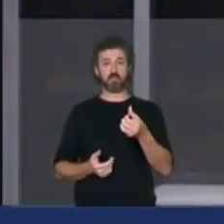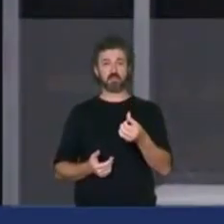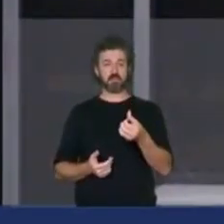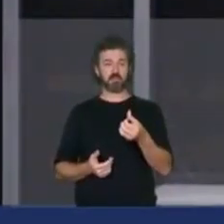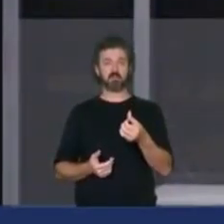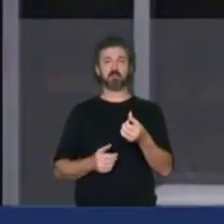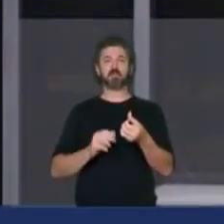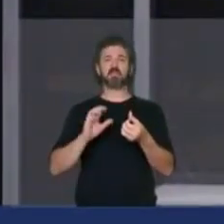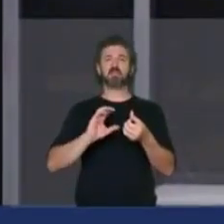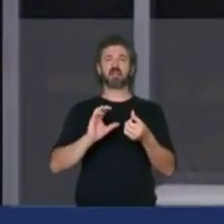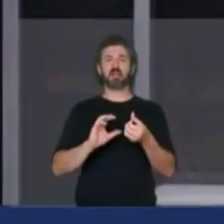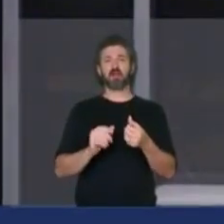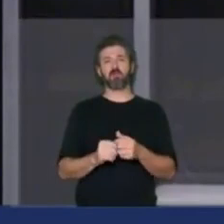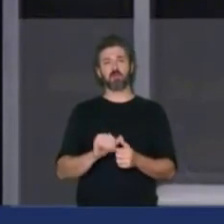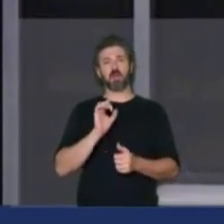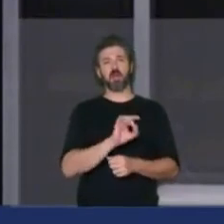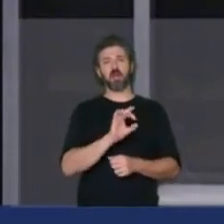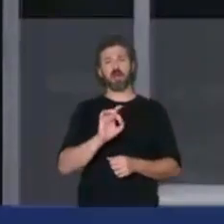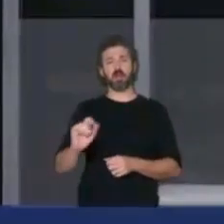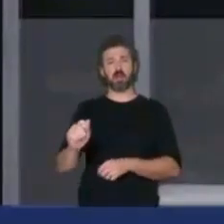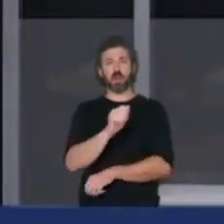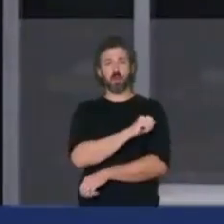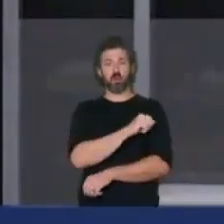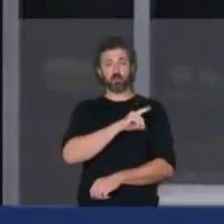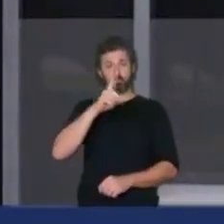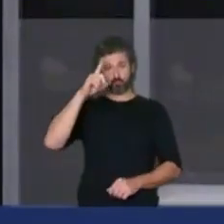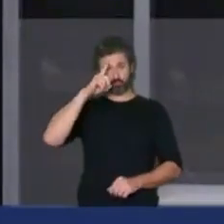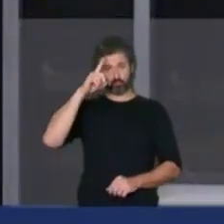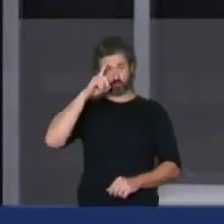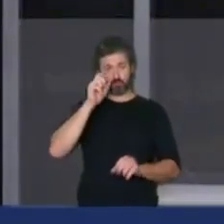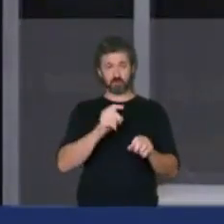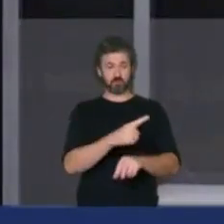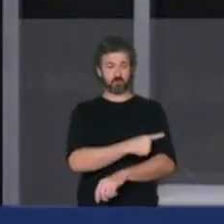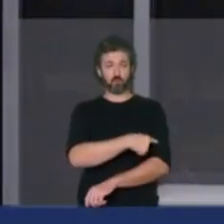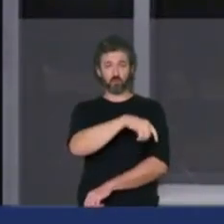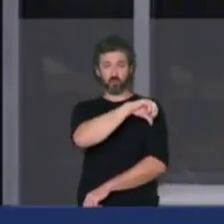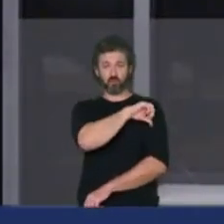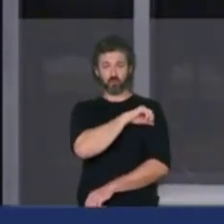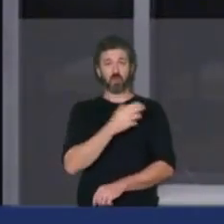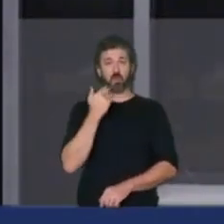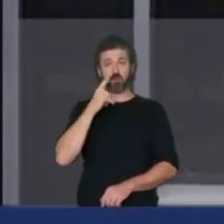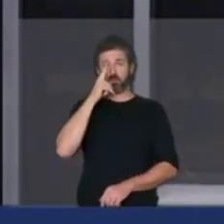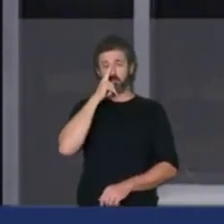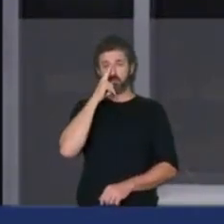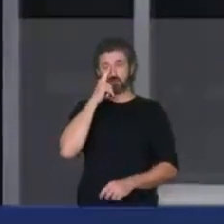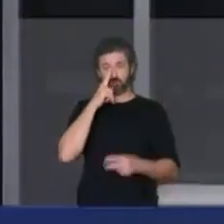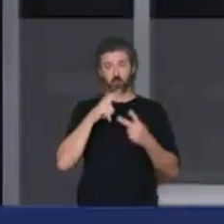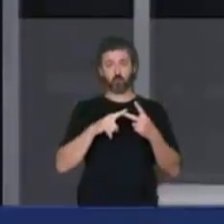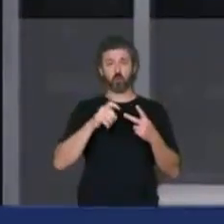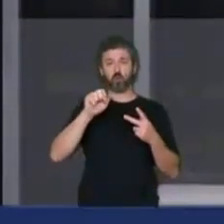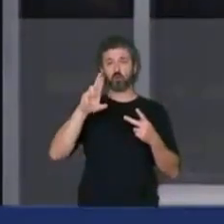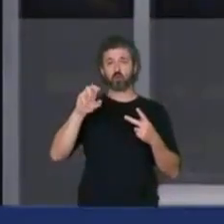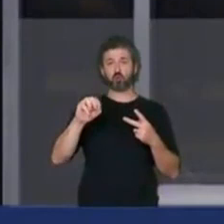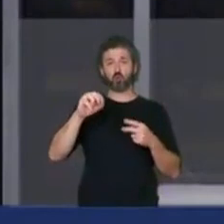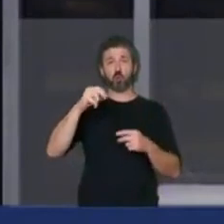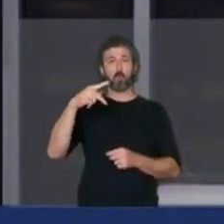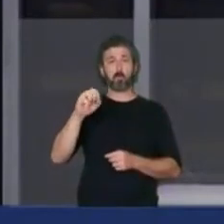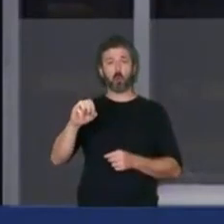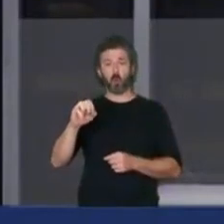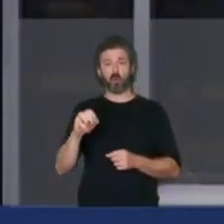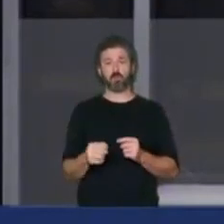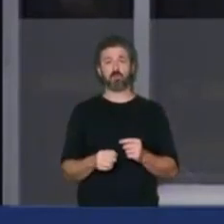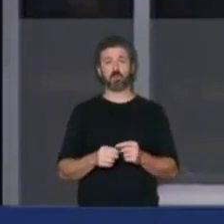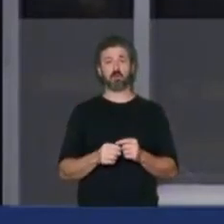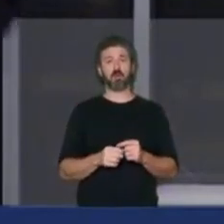36 centavos por aluno no ensino fundamental. Os alunos voltaram a comer bolacha, suco e menos da metade de um ovo